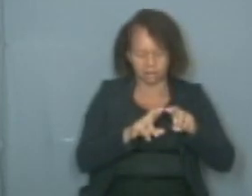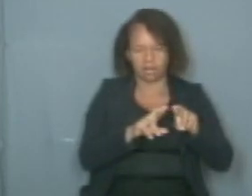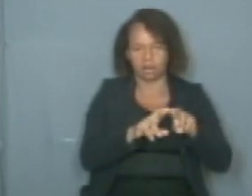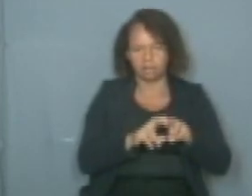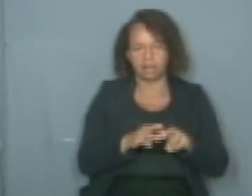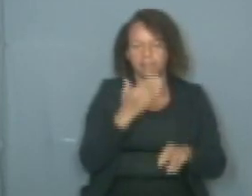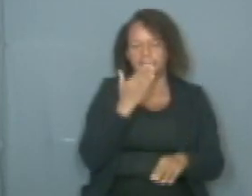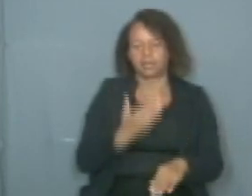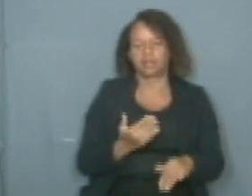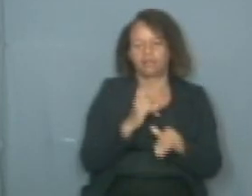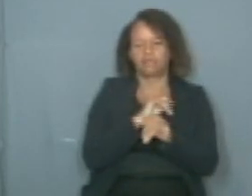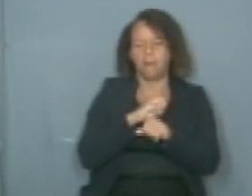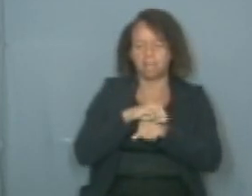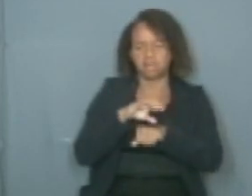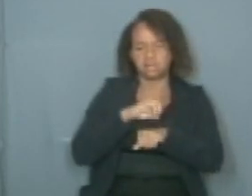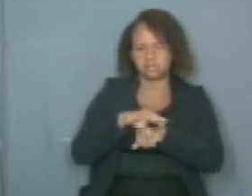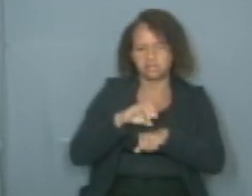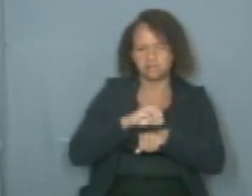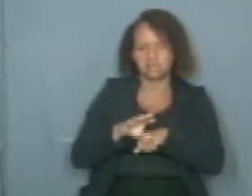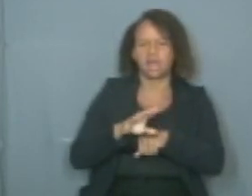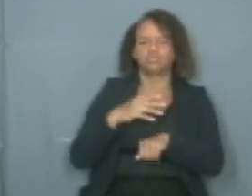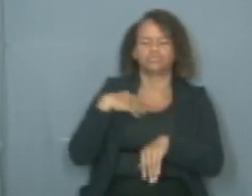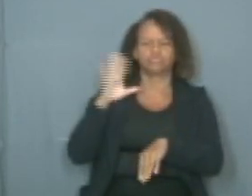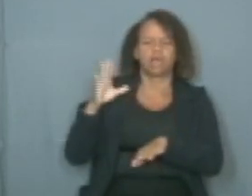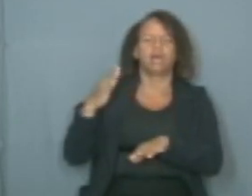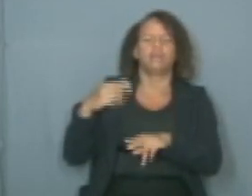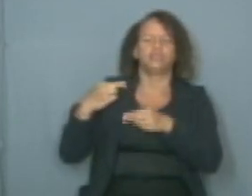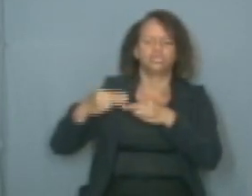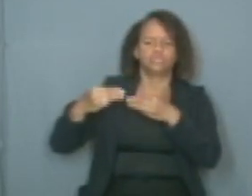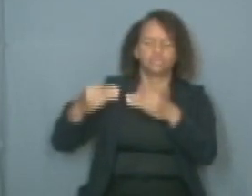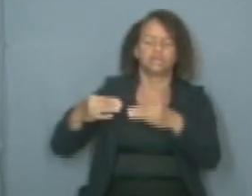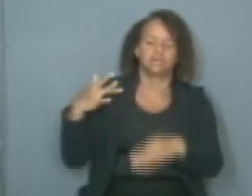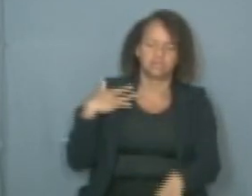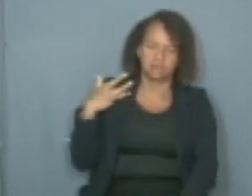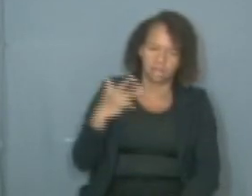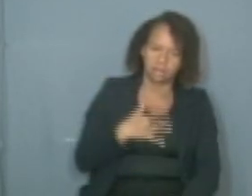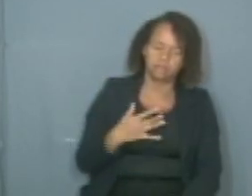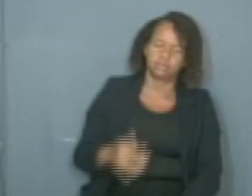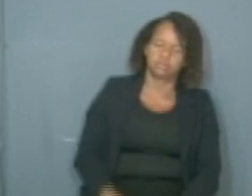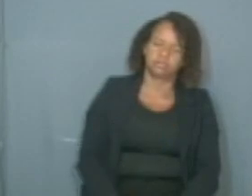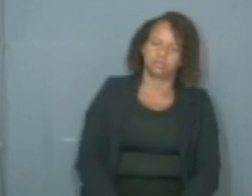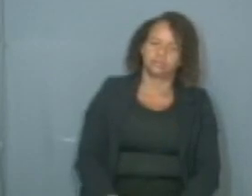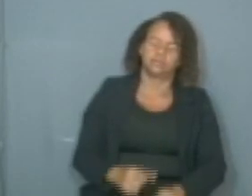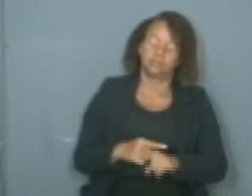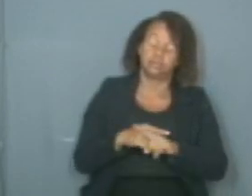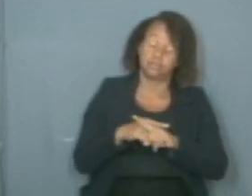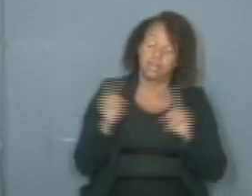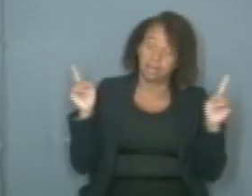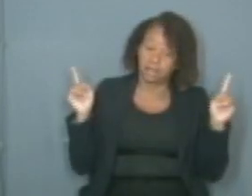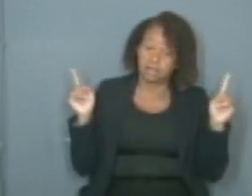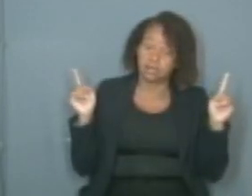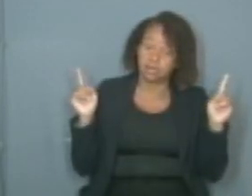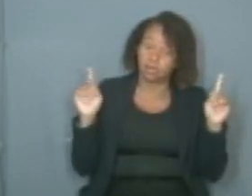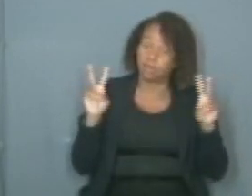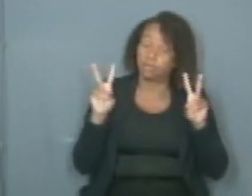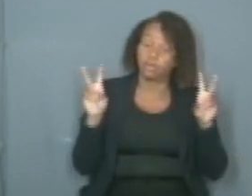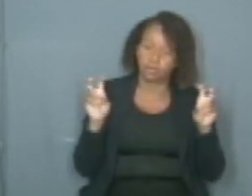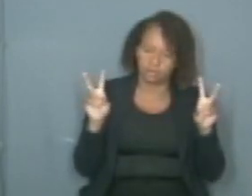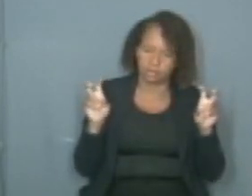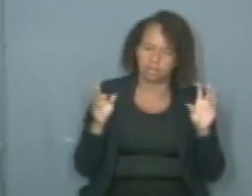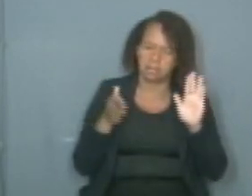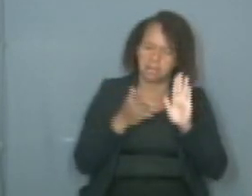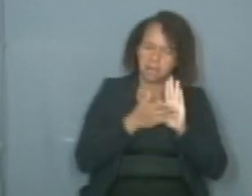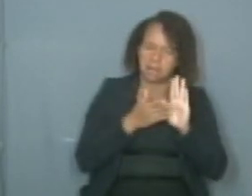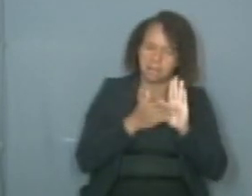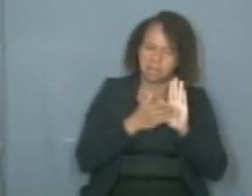de informação, acionamento até do Ministério da Saúde, mas com um único motivo, um único